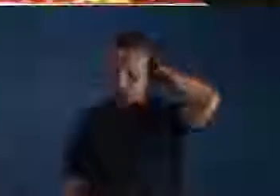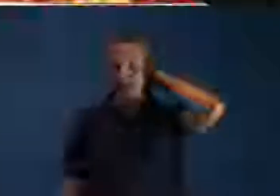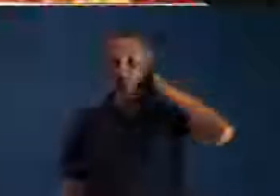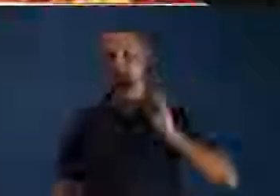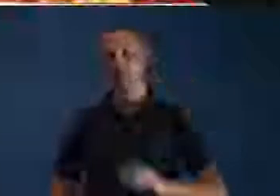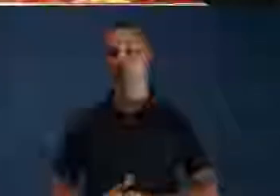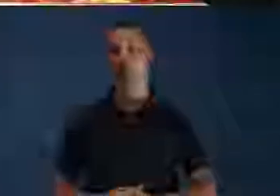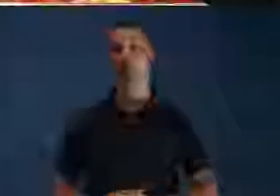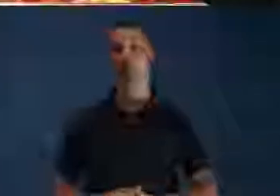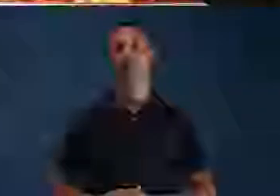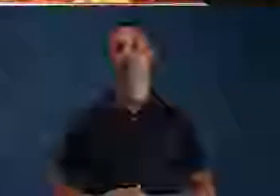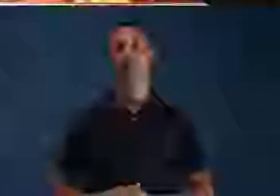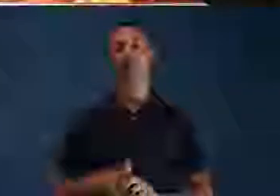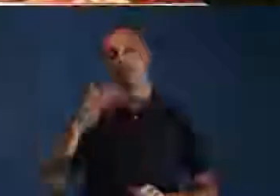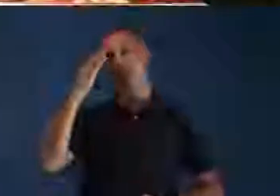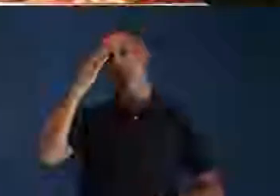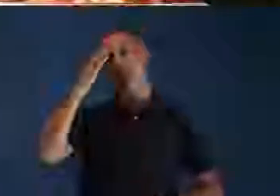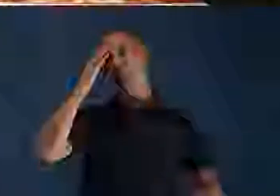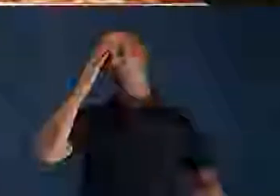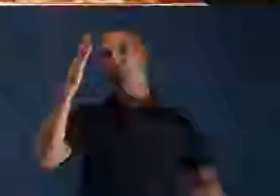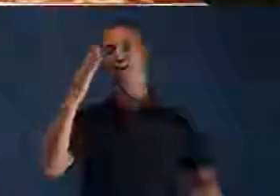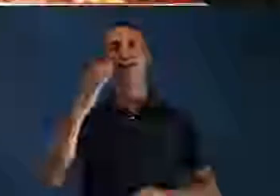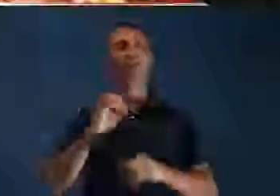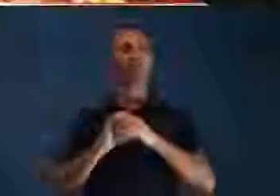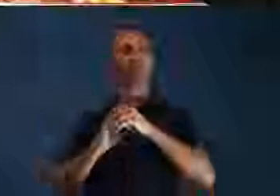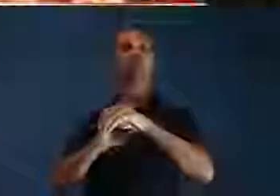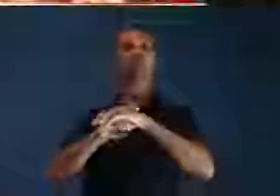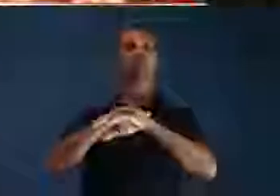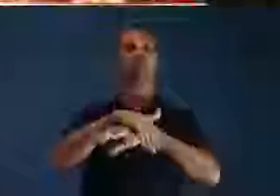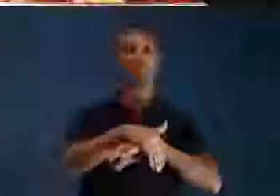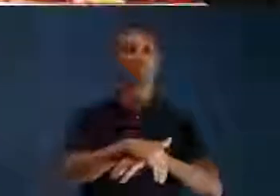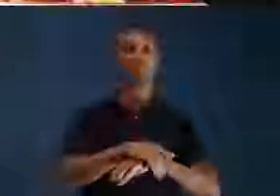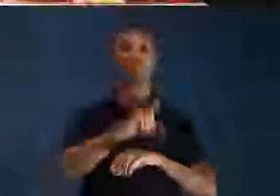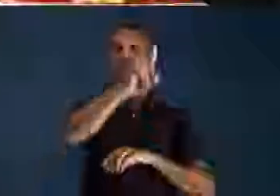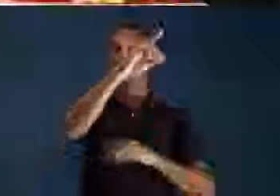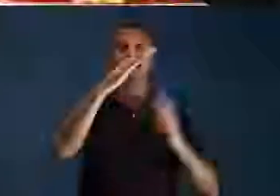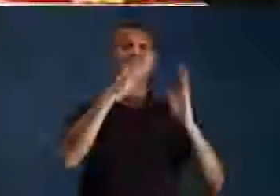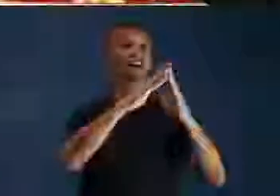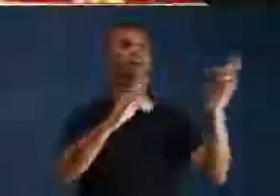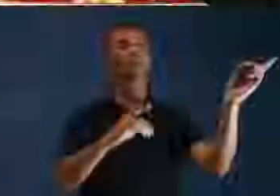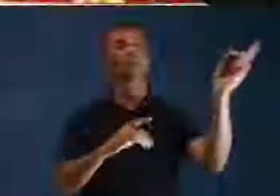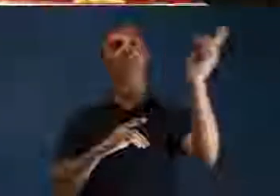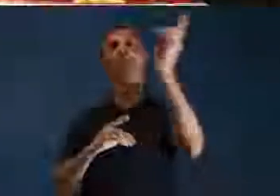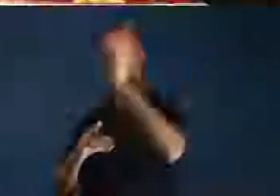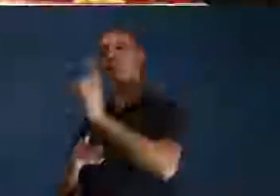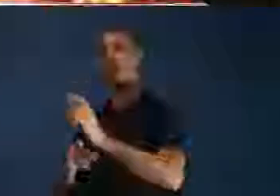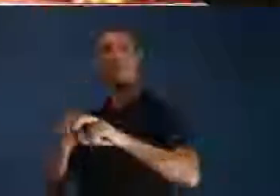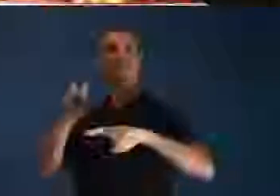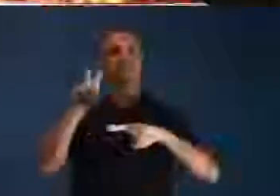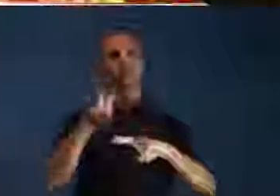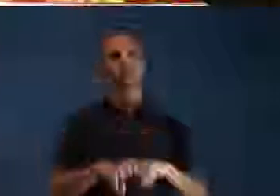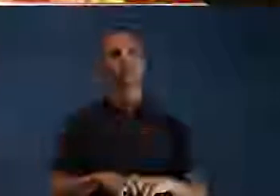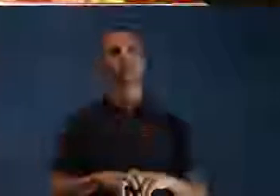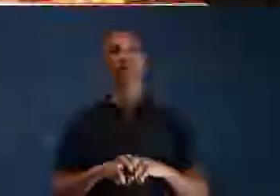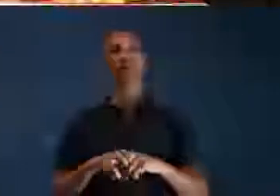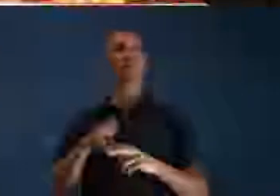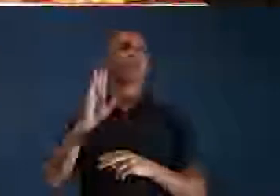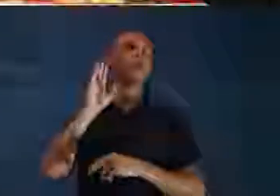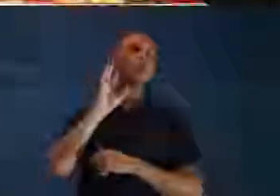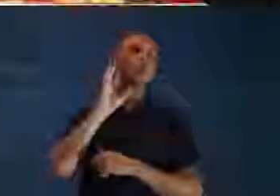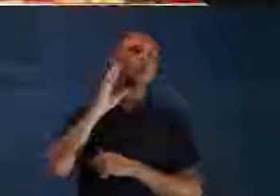Muito obrigada. Boa noite. Obrigada por vocês terem saído de casa para me ouvir aqui hoje.